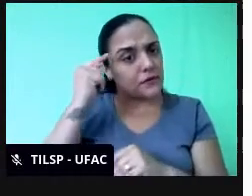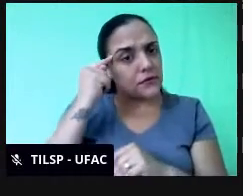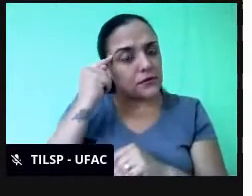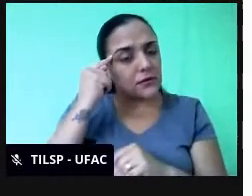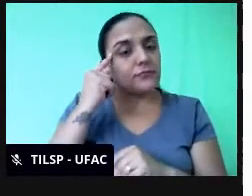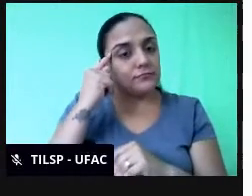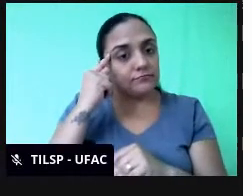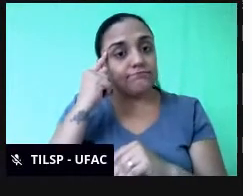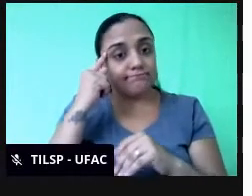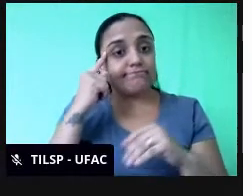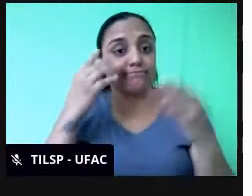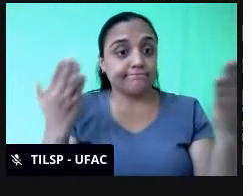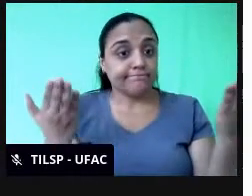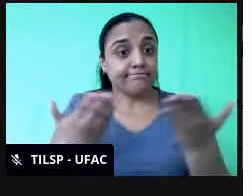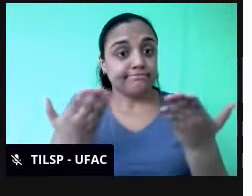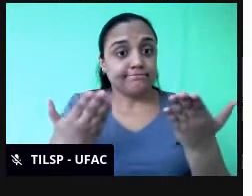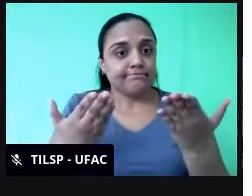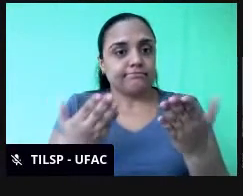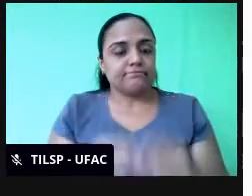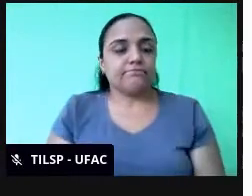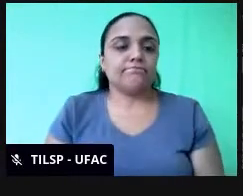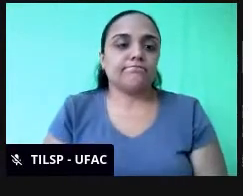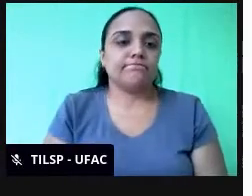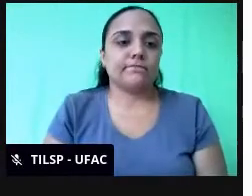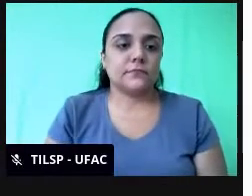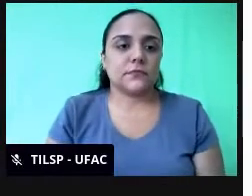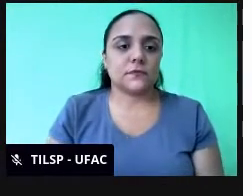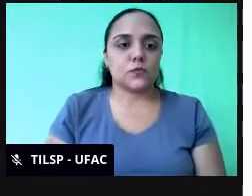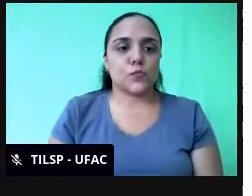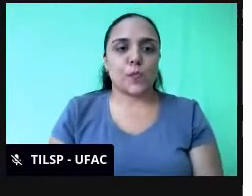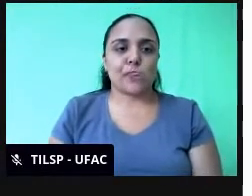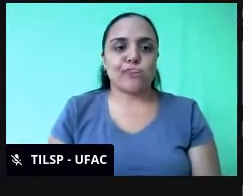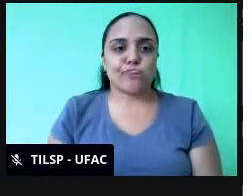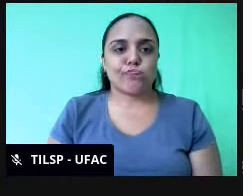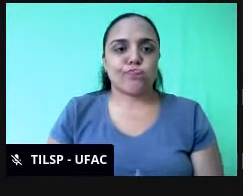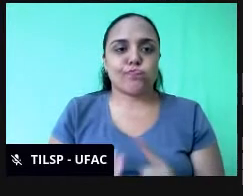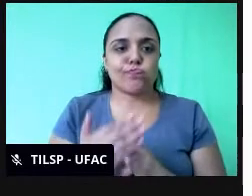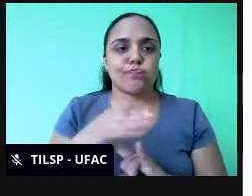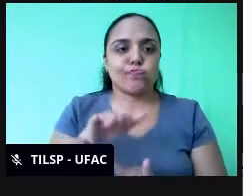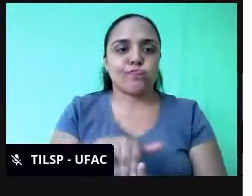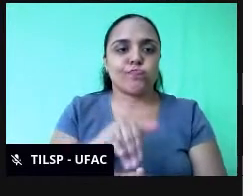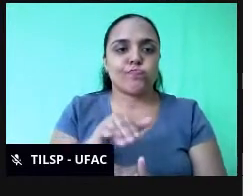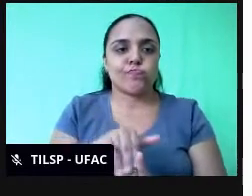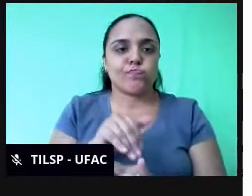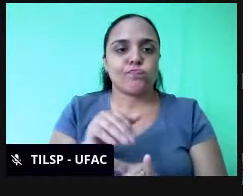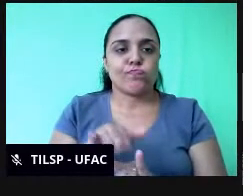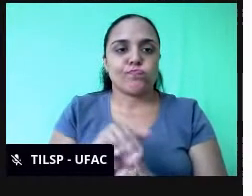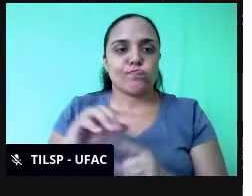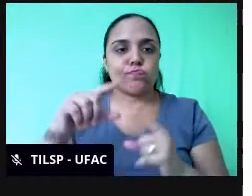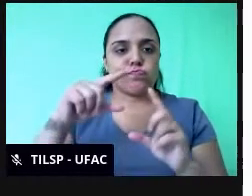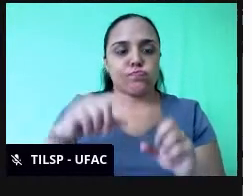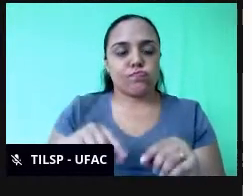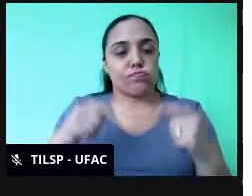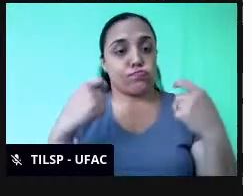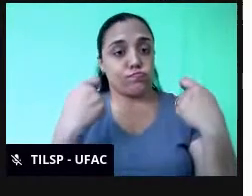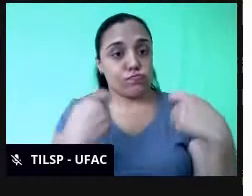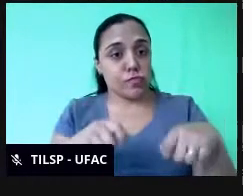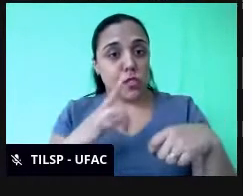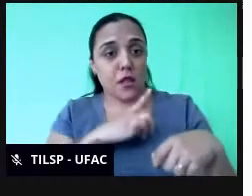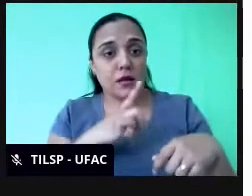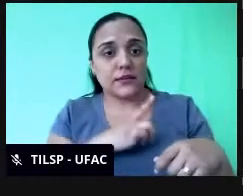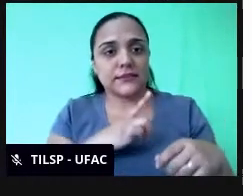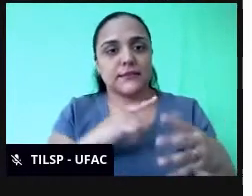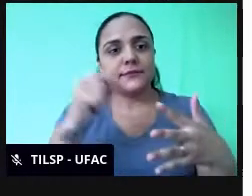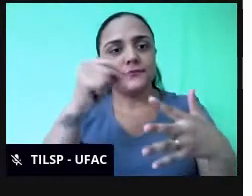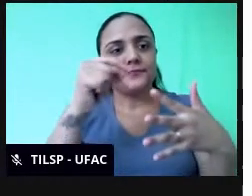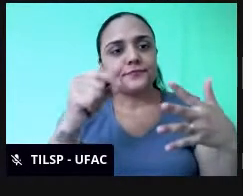para isso que a gente tem essas opções alternativas. E vejam que tem vários suplementos que eles são enriquecidos em micronutrientes